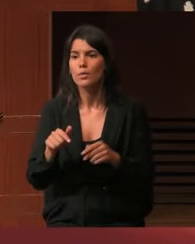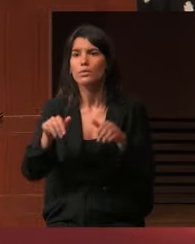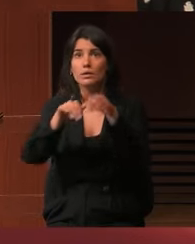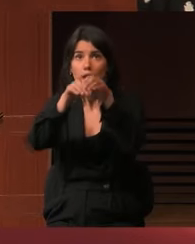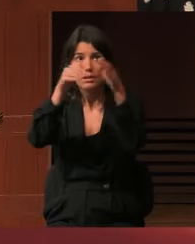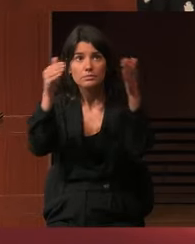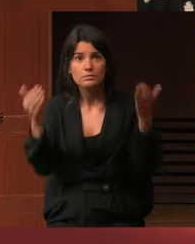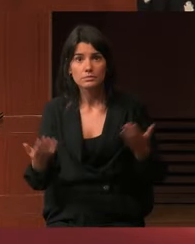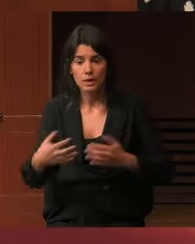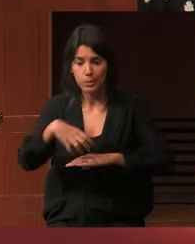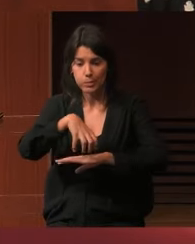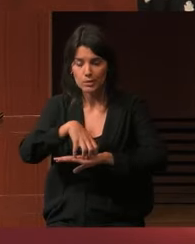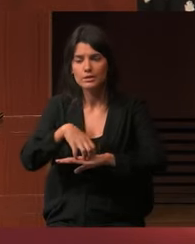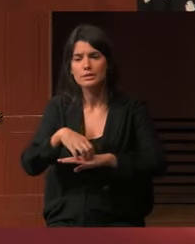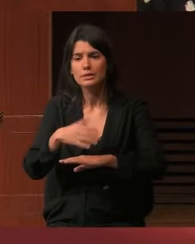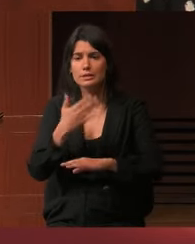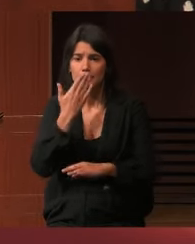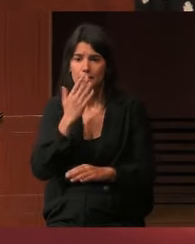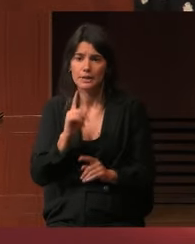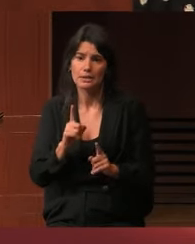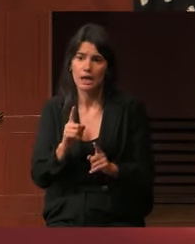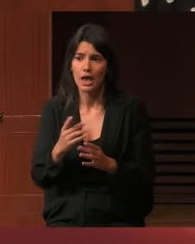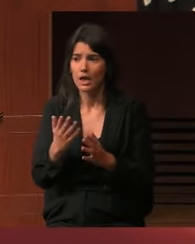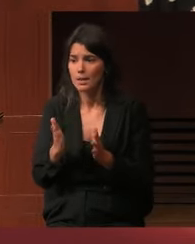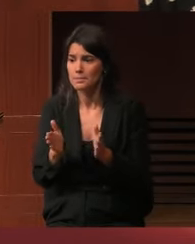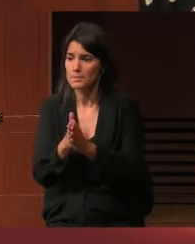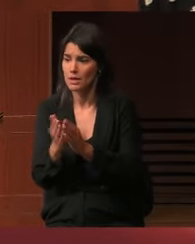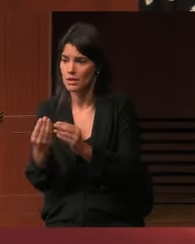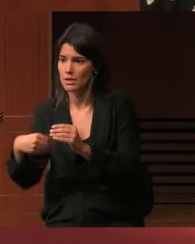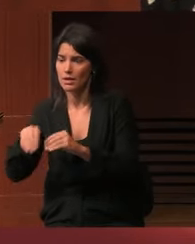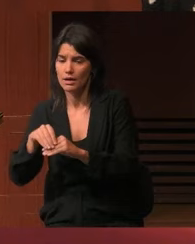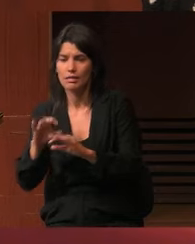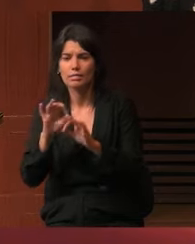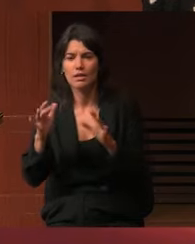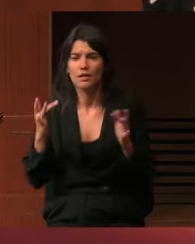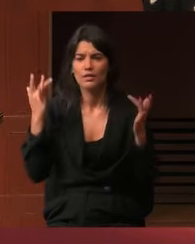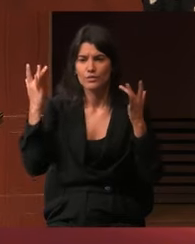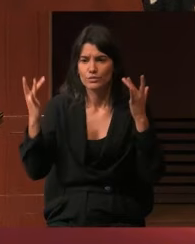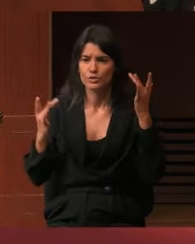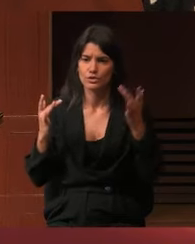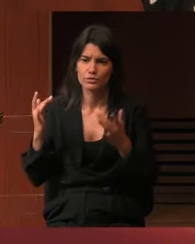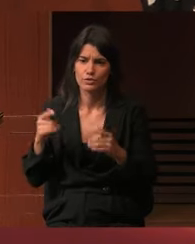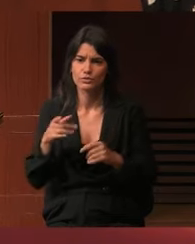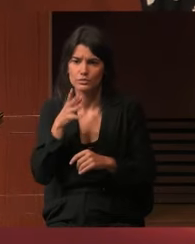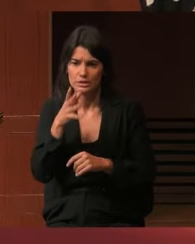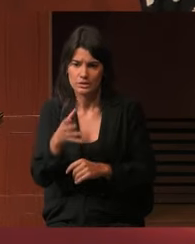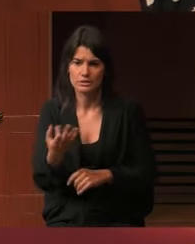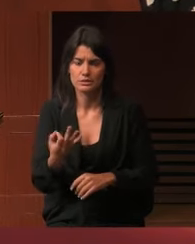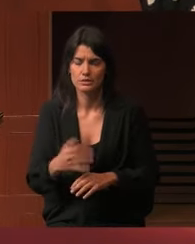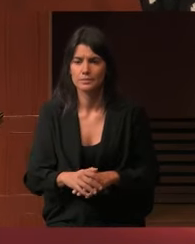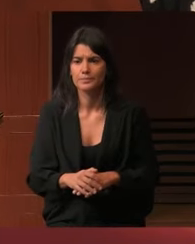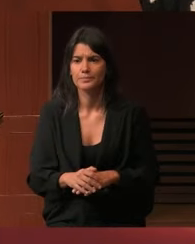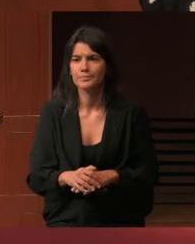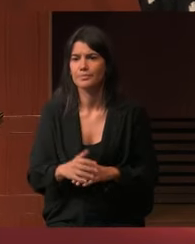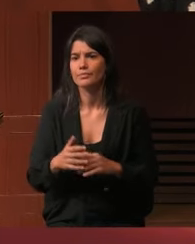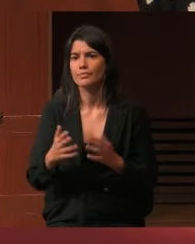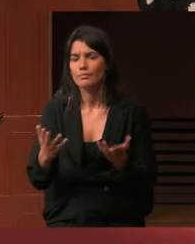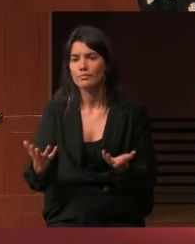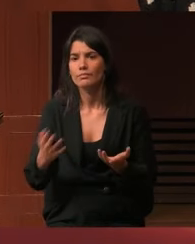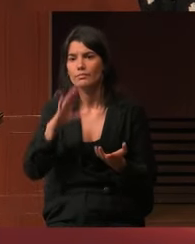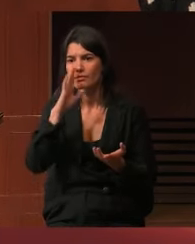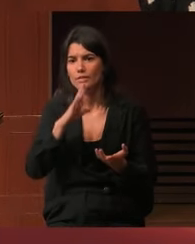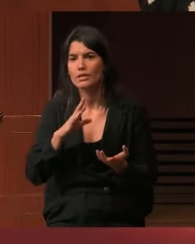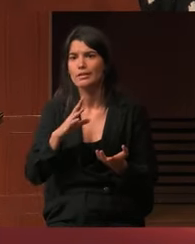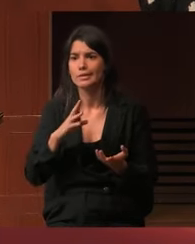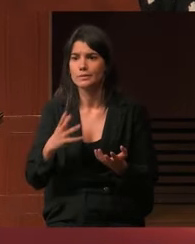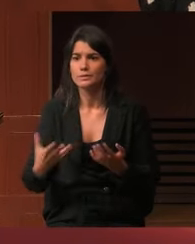parece funcionar como uma figura do suplemento, tal como o filósofo Jacques Derrida o teorizou. Algo que, colocado numa